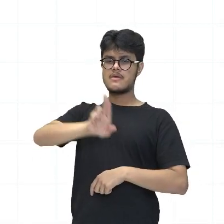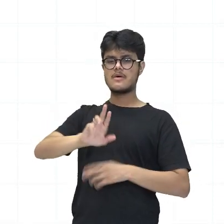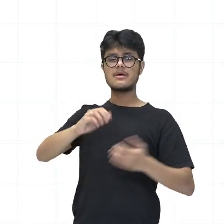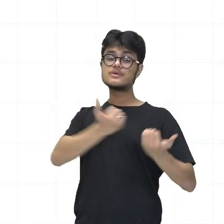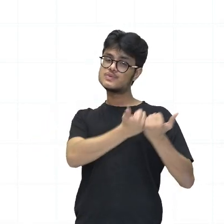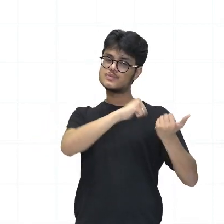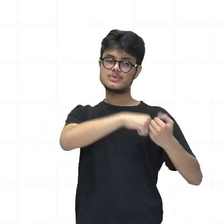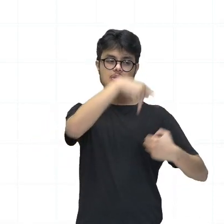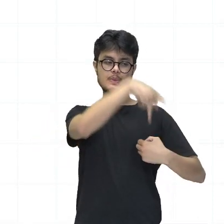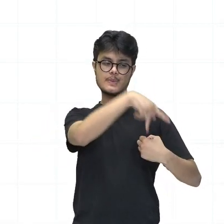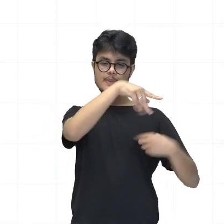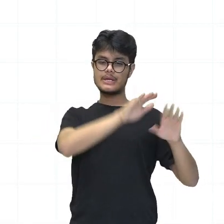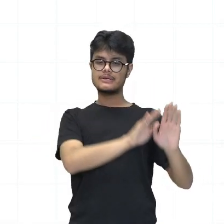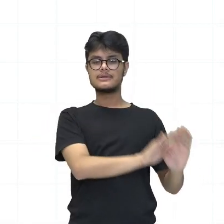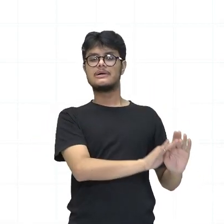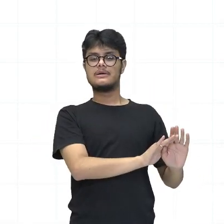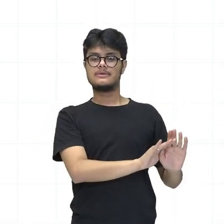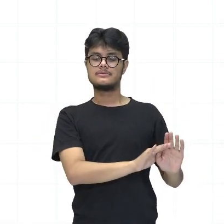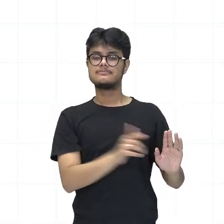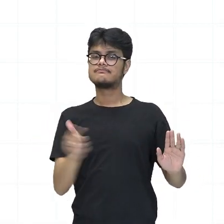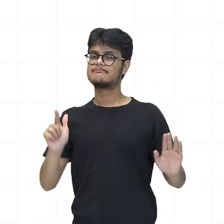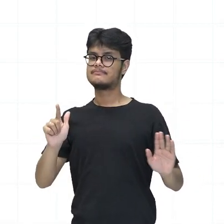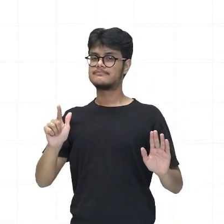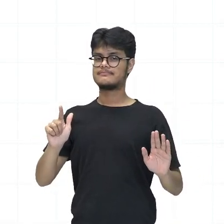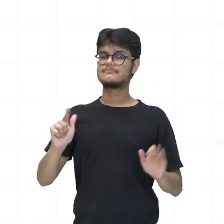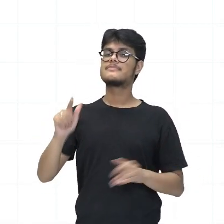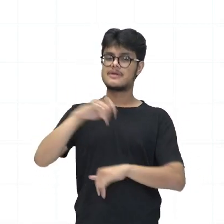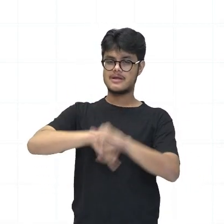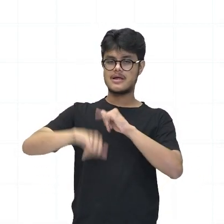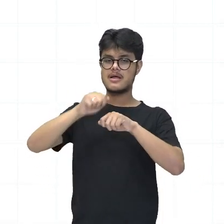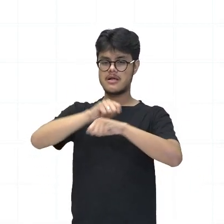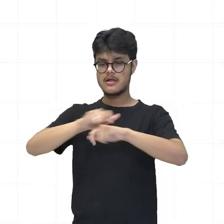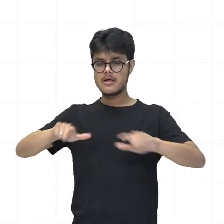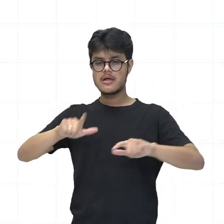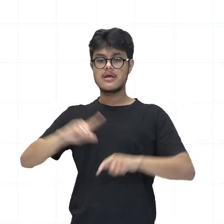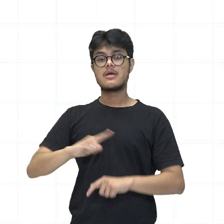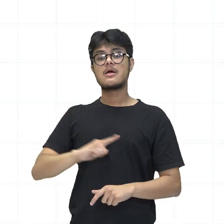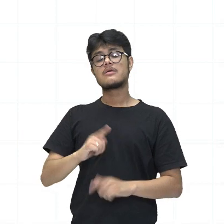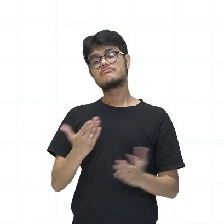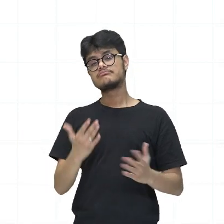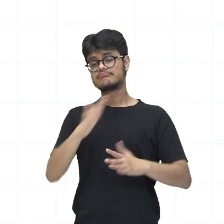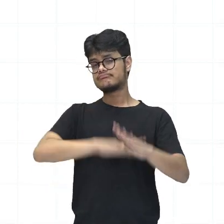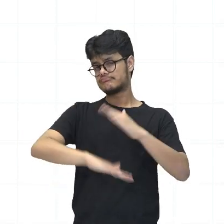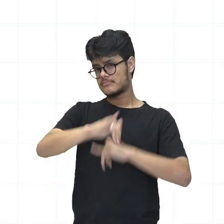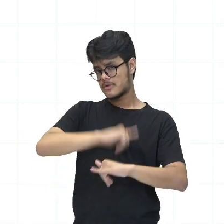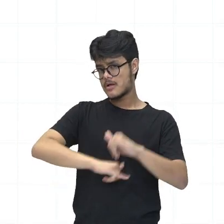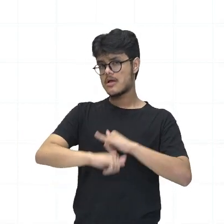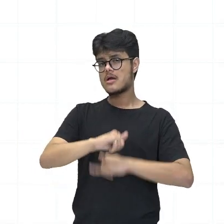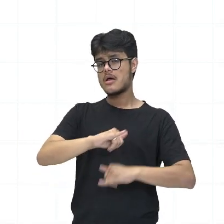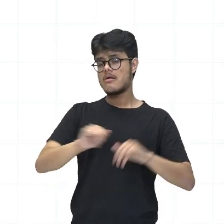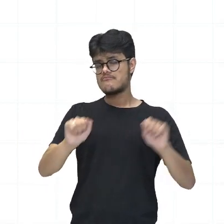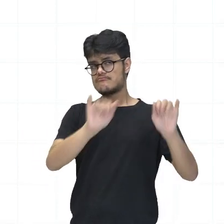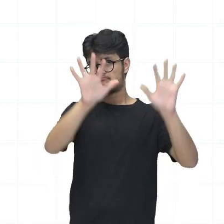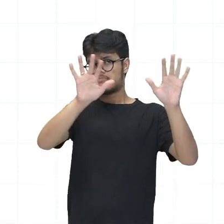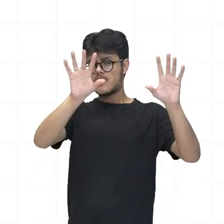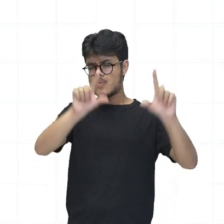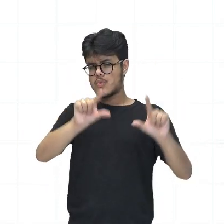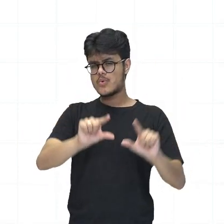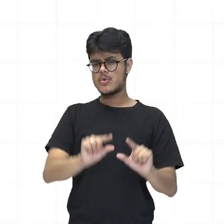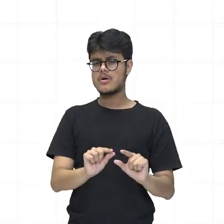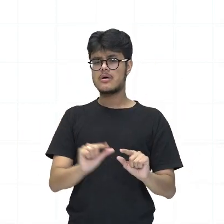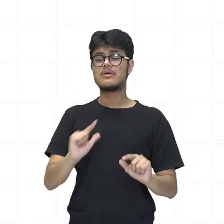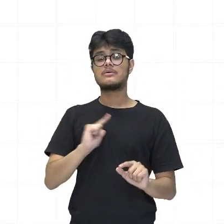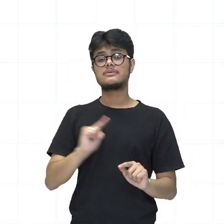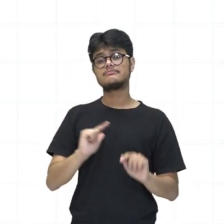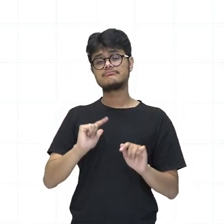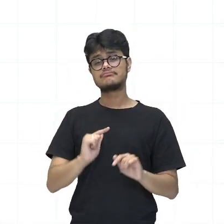a queima dos combustíveis fósseis. Então, como benefício, nós temos redução das emissões de gases do efeito estufa, diversificação da